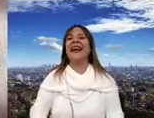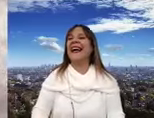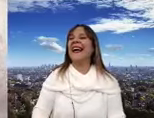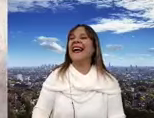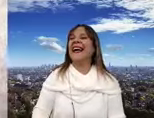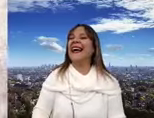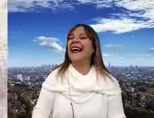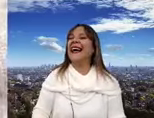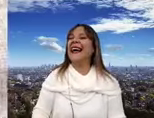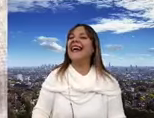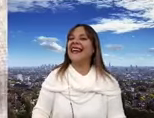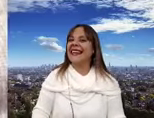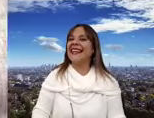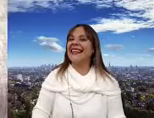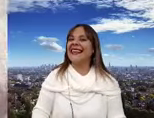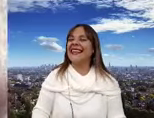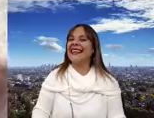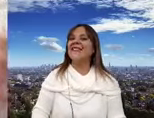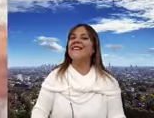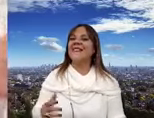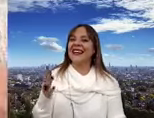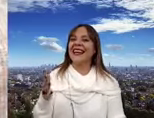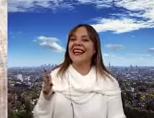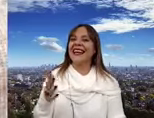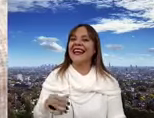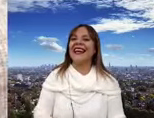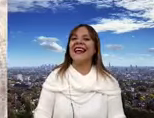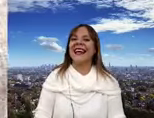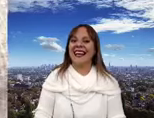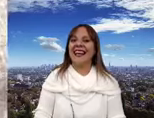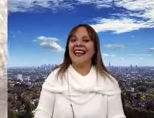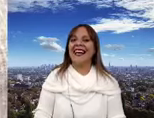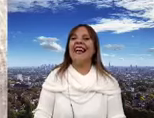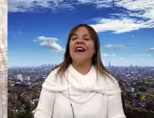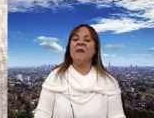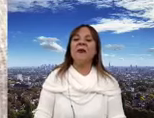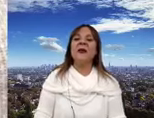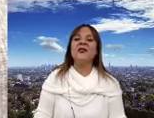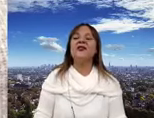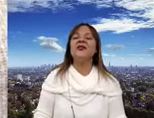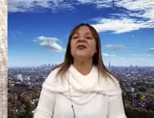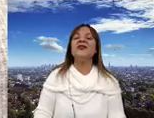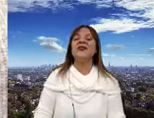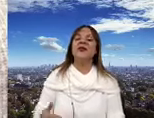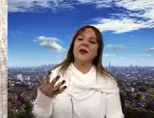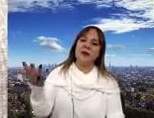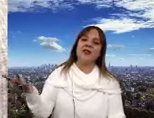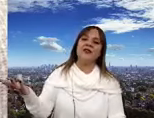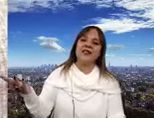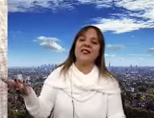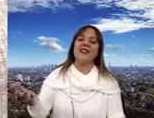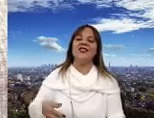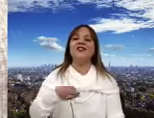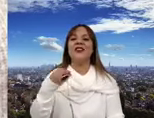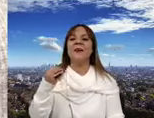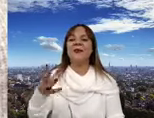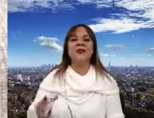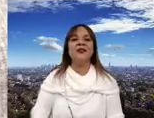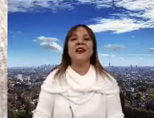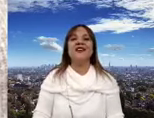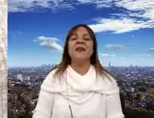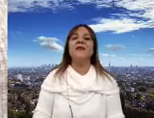queria, mas poucas palavras saíram ali. É um pouco de tudo, de todo o amor que você sente. Isso